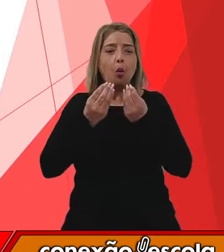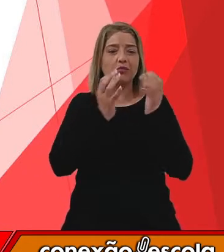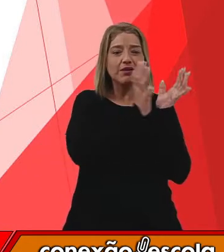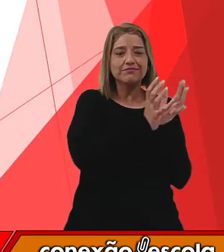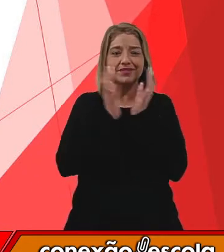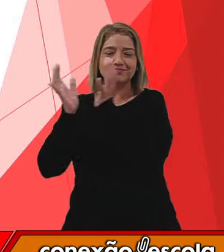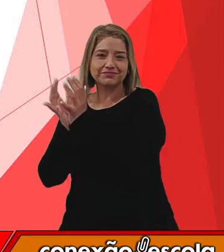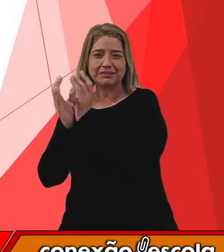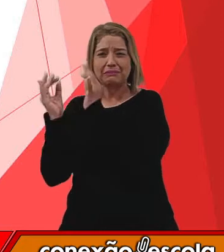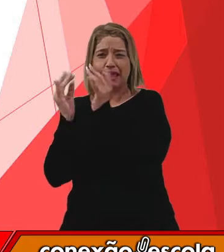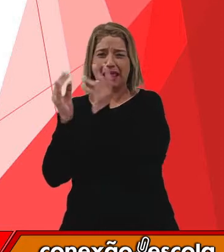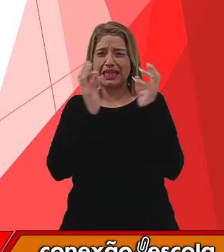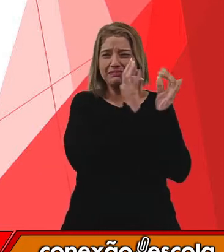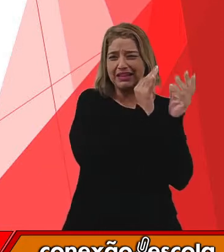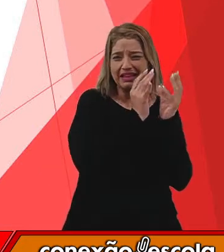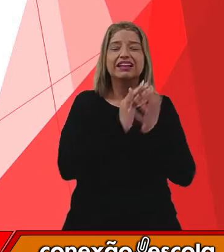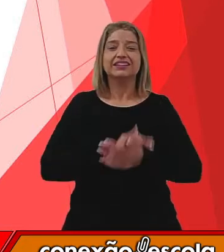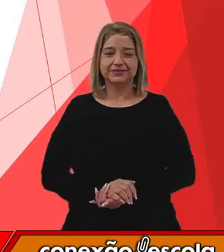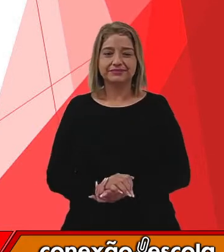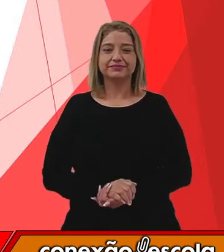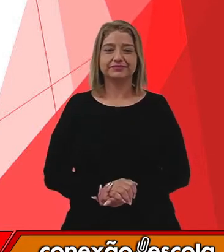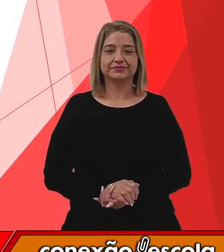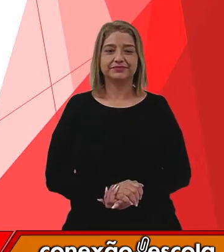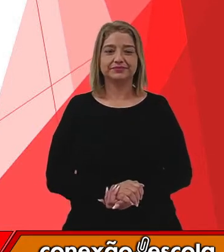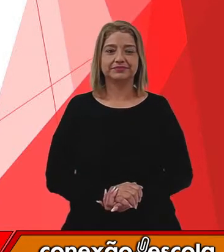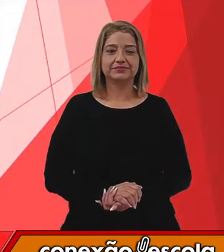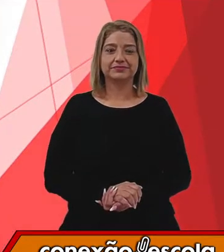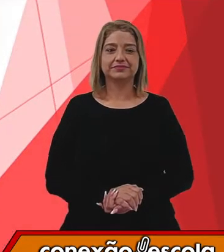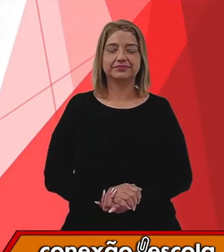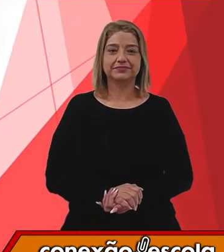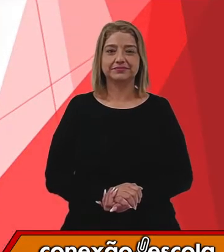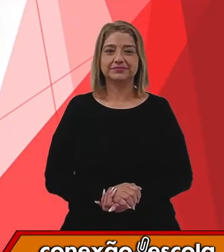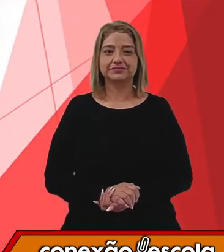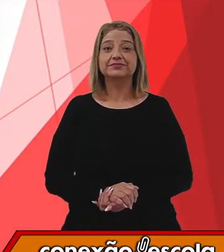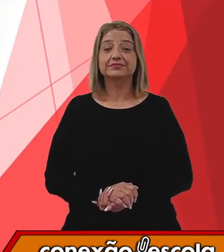os escravos estavam amontoados uns sobre os outros?